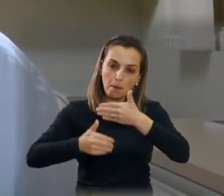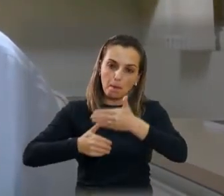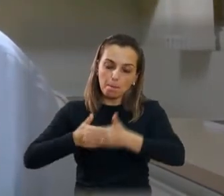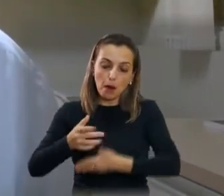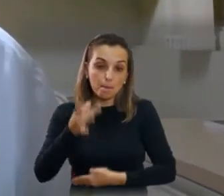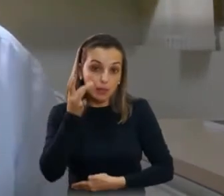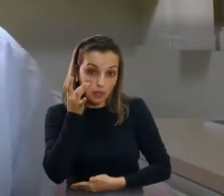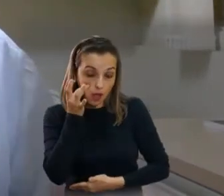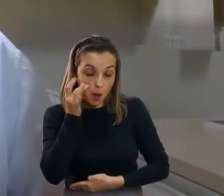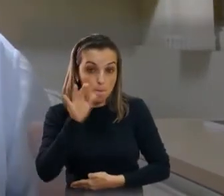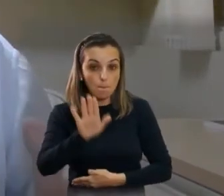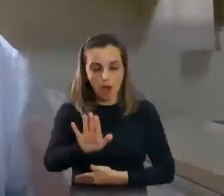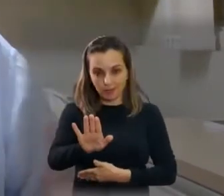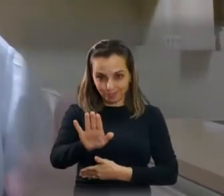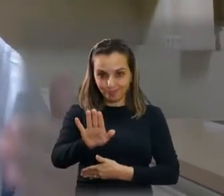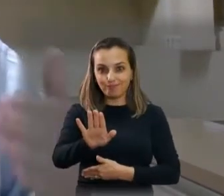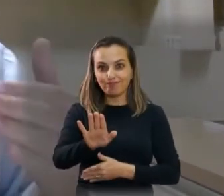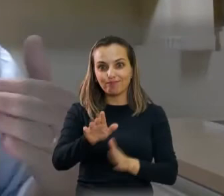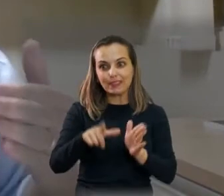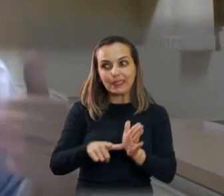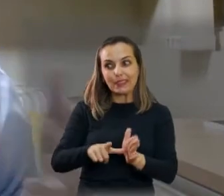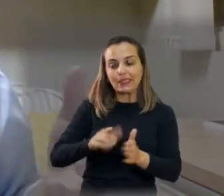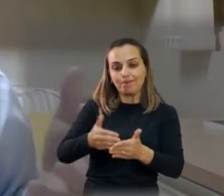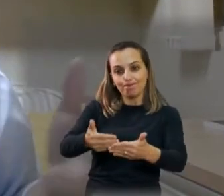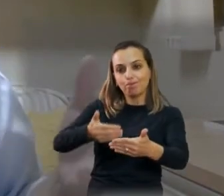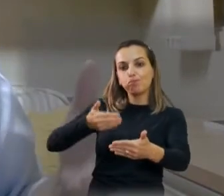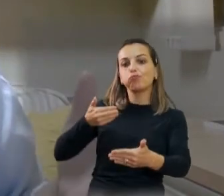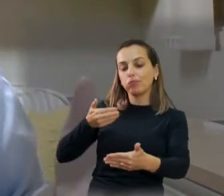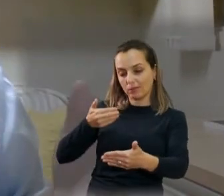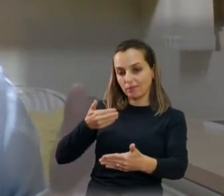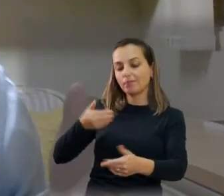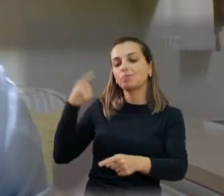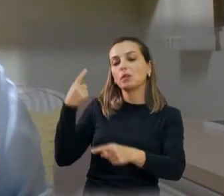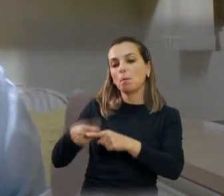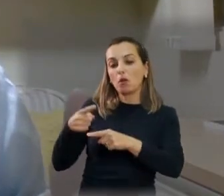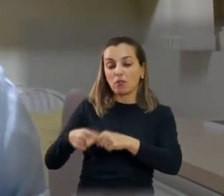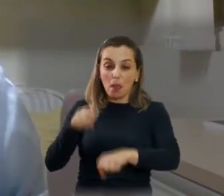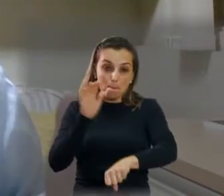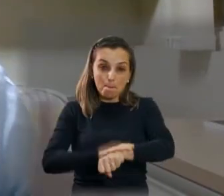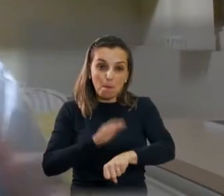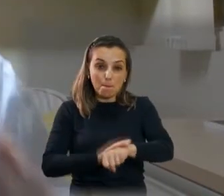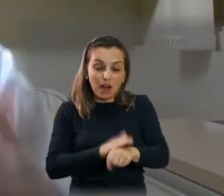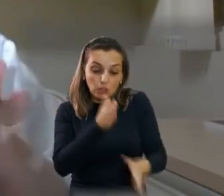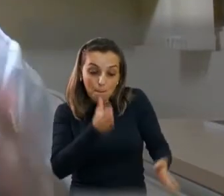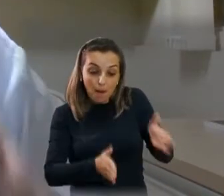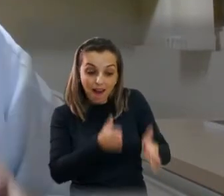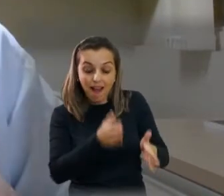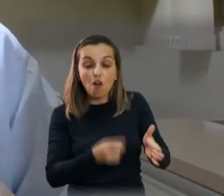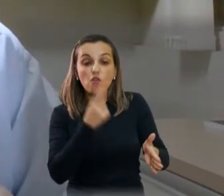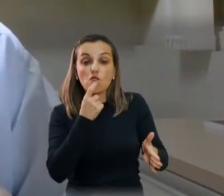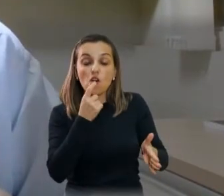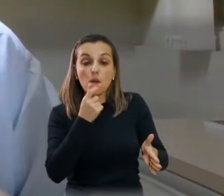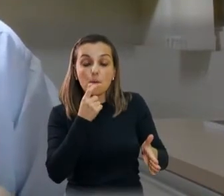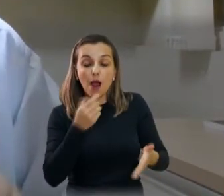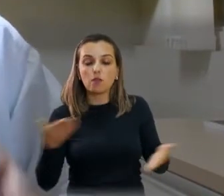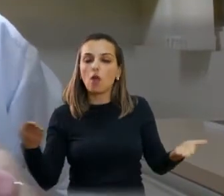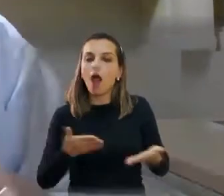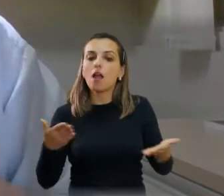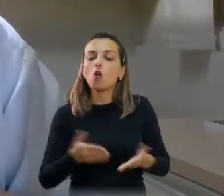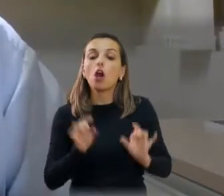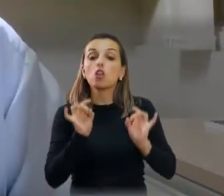presenciais, mas retrocedemos devido a esse atual contexto. No momento estamos